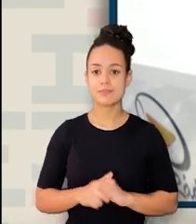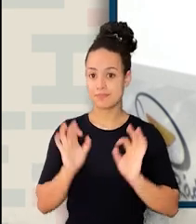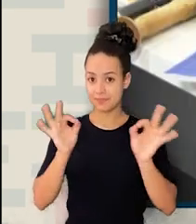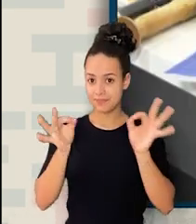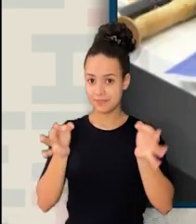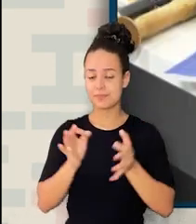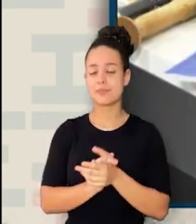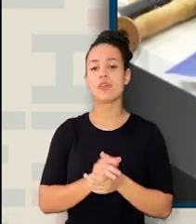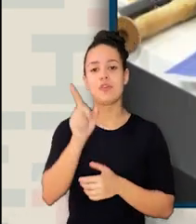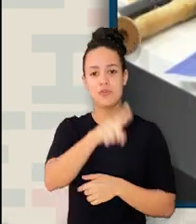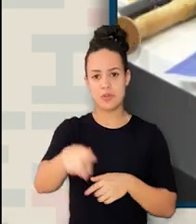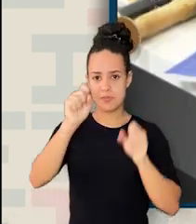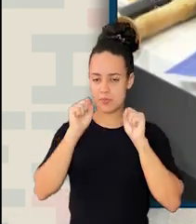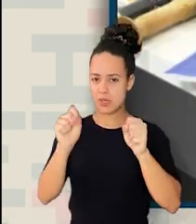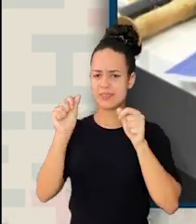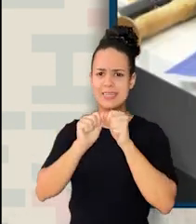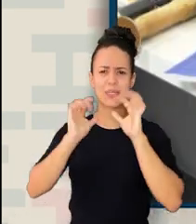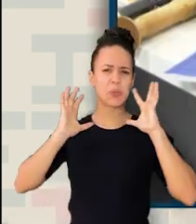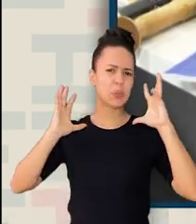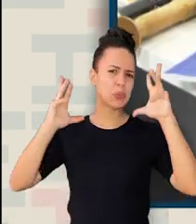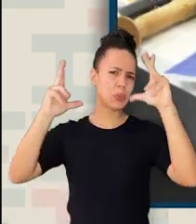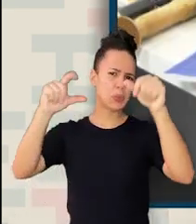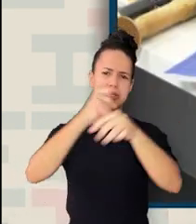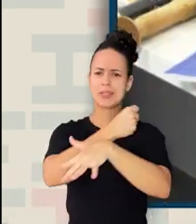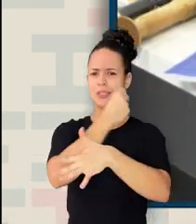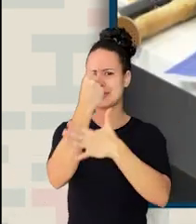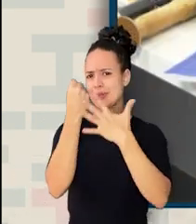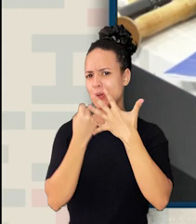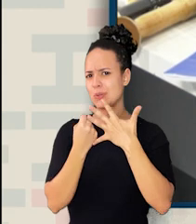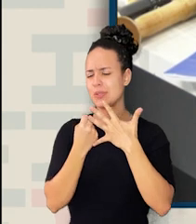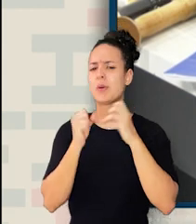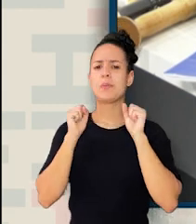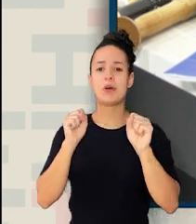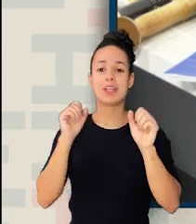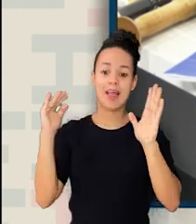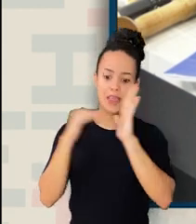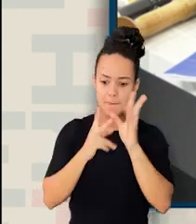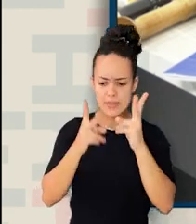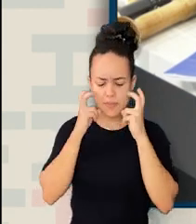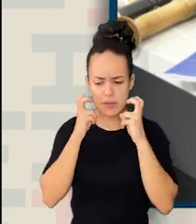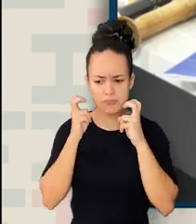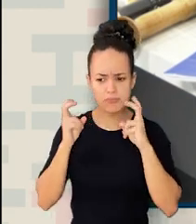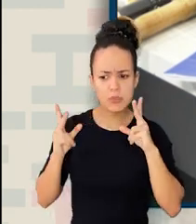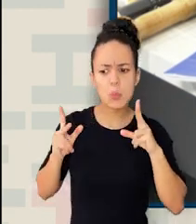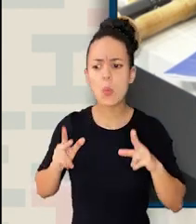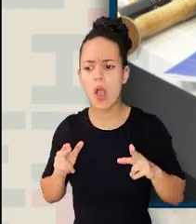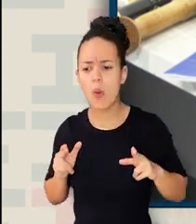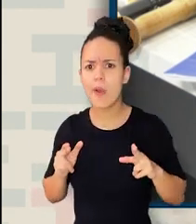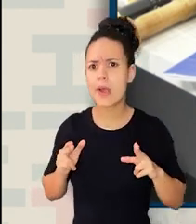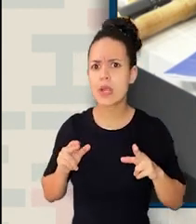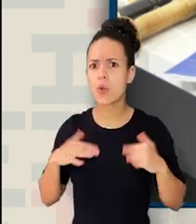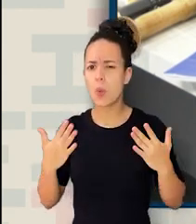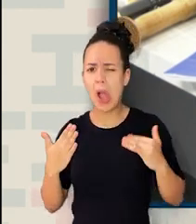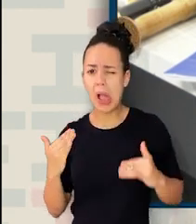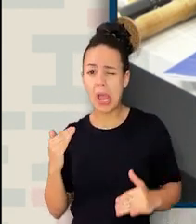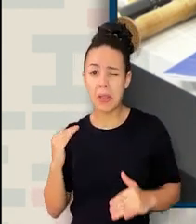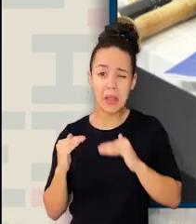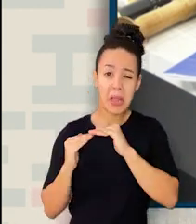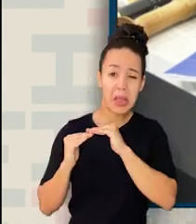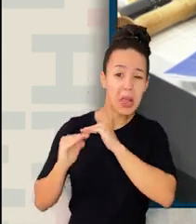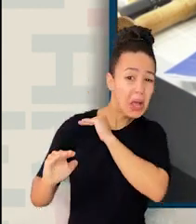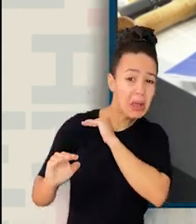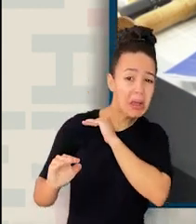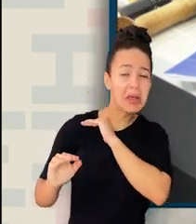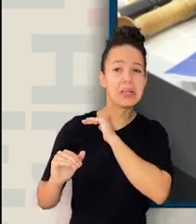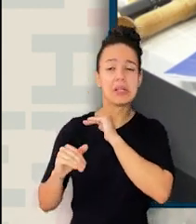Certo? Isso você pode fazer com todas as notas, tá, gente? Até perceber uma igualdade, qual nota que está estourando, qual que você